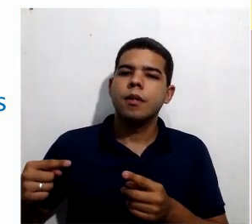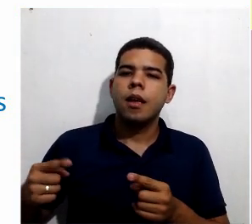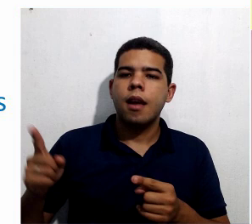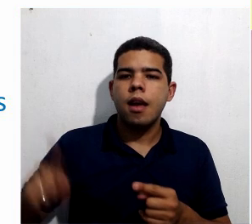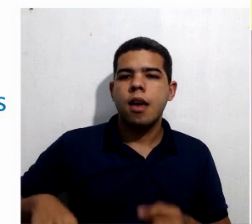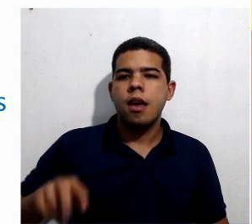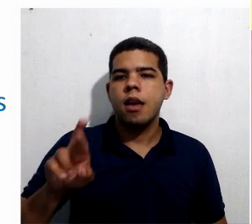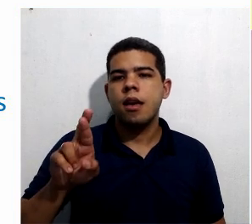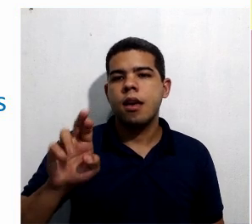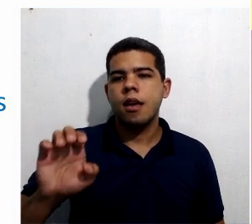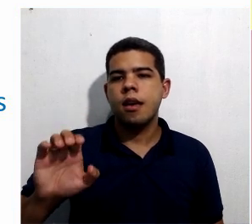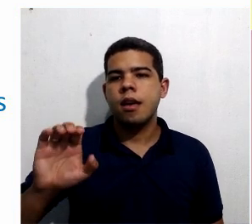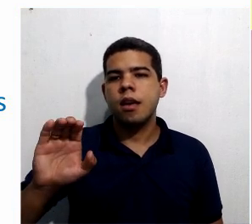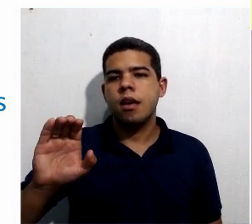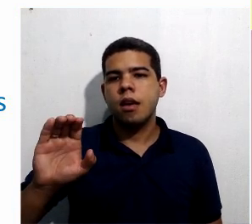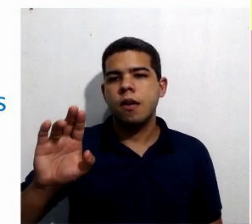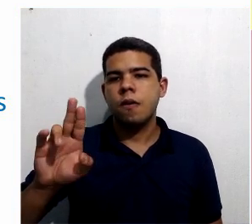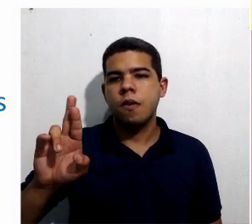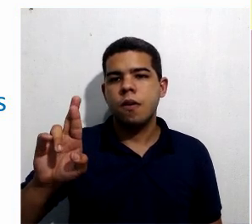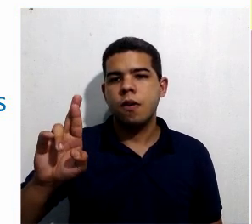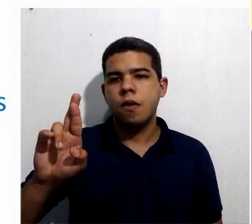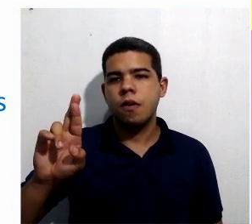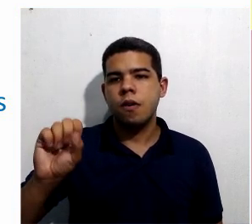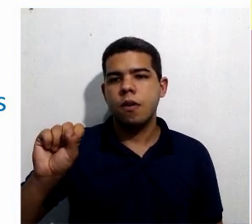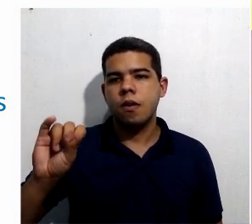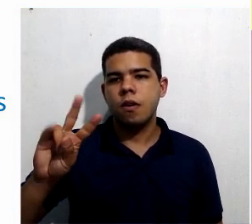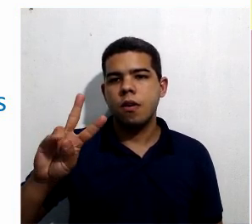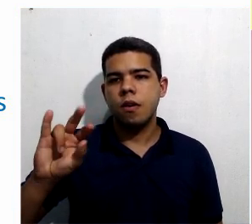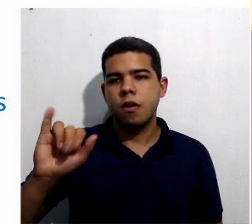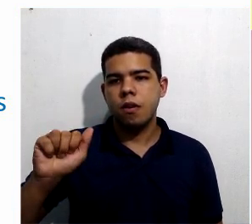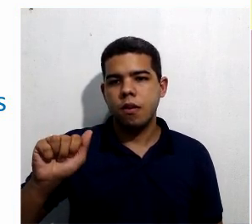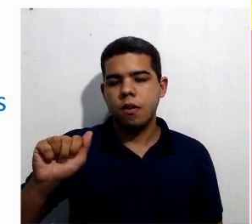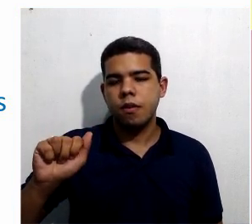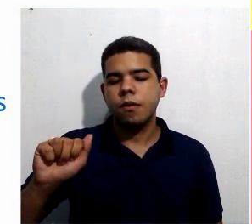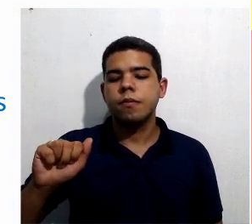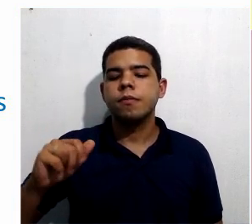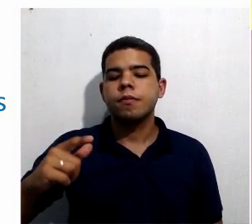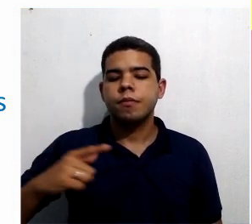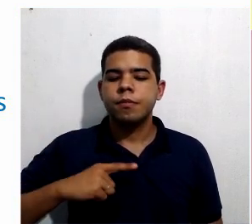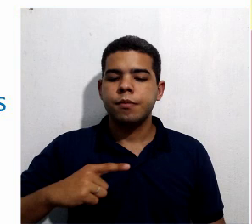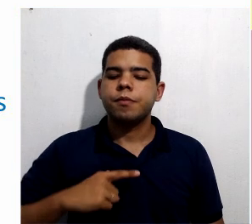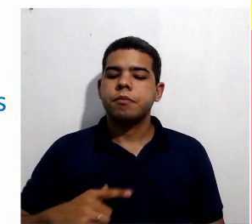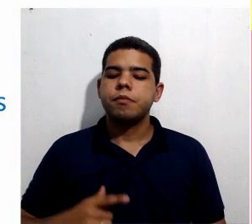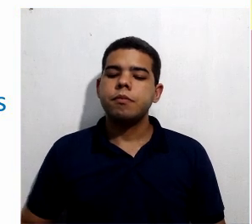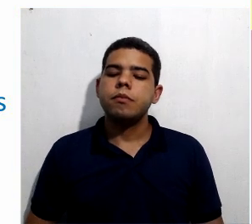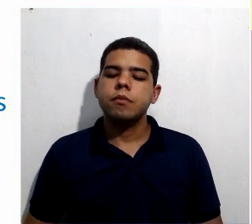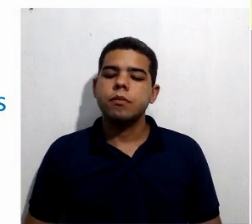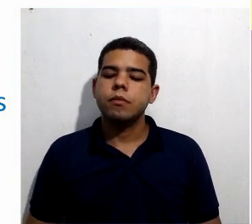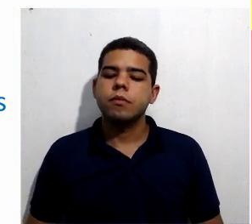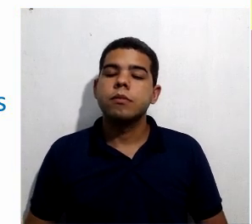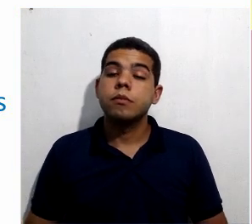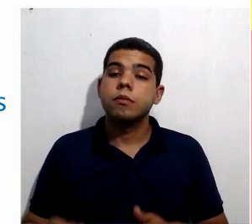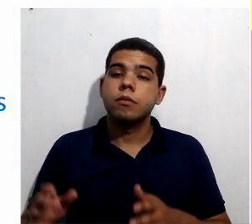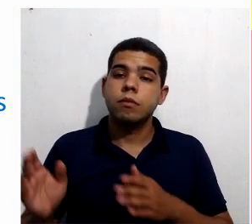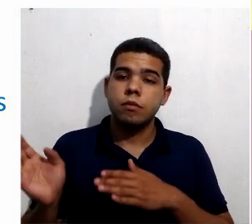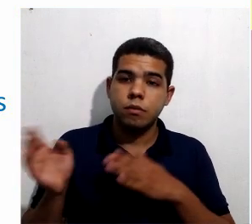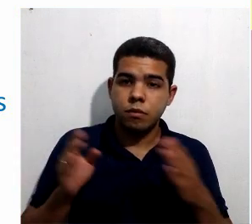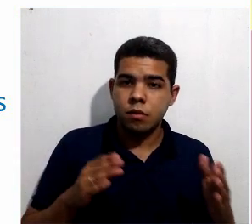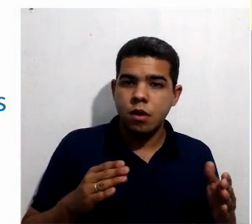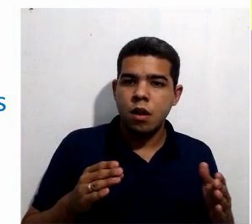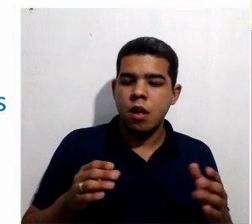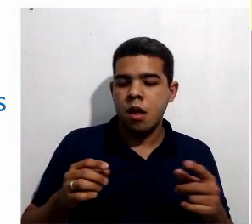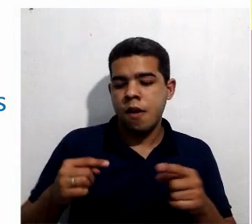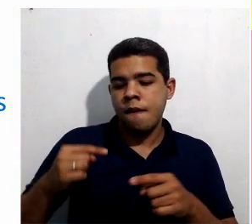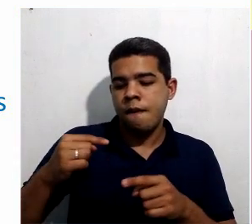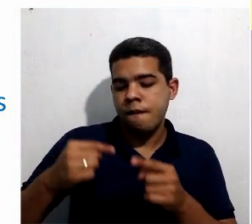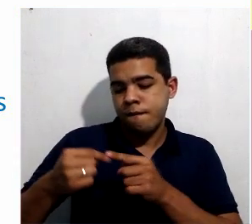dependência, essa sequência vai ser chamada de quê? Sequência recursiva. Então, como você pode observar, a sequência é recursiva,